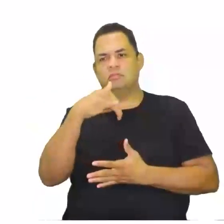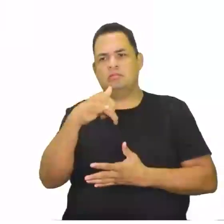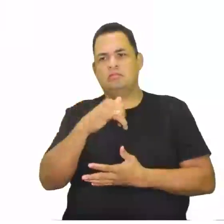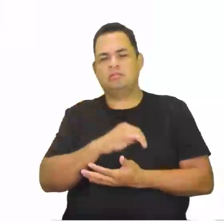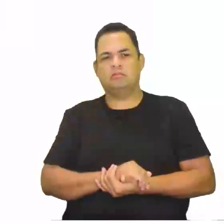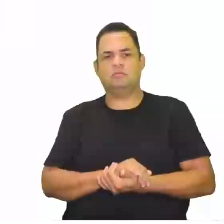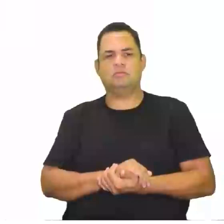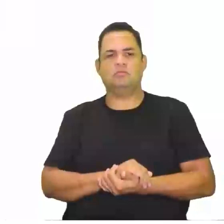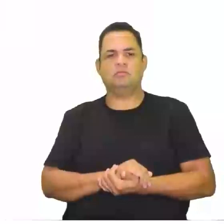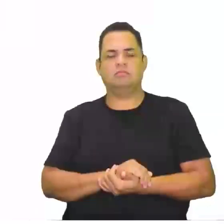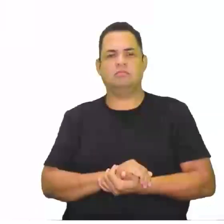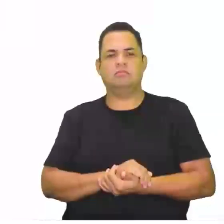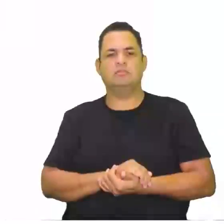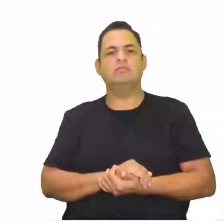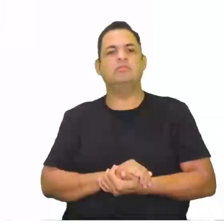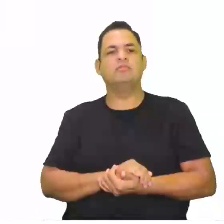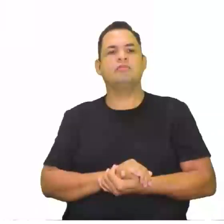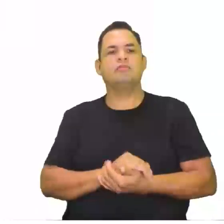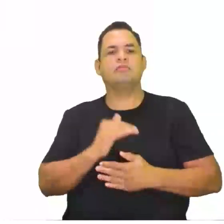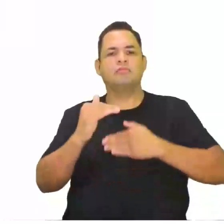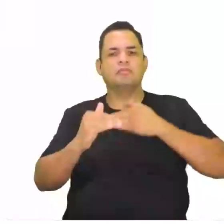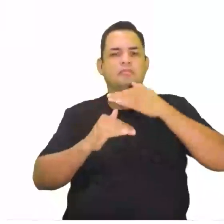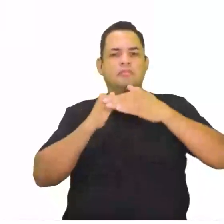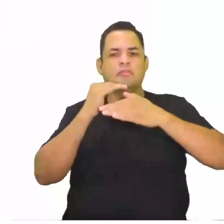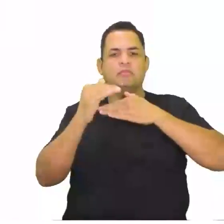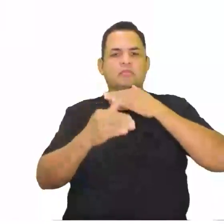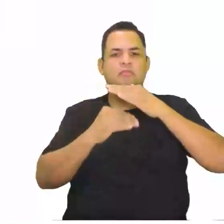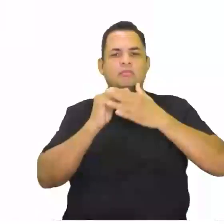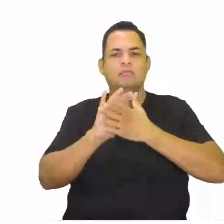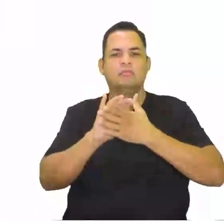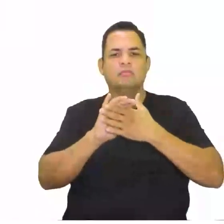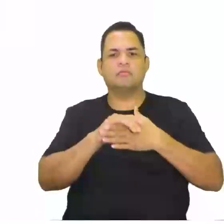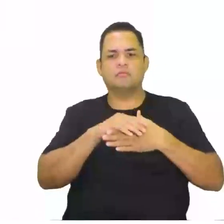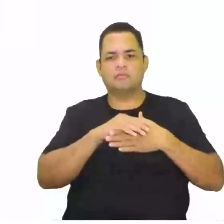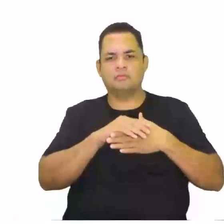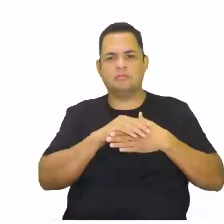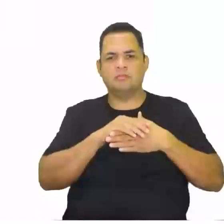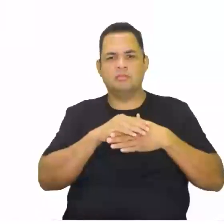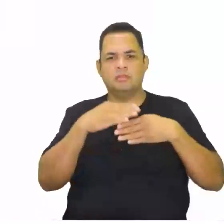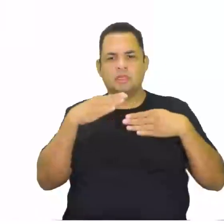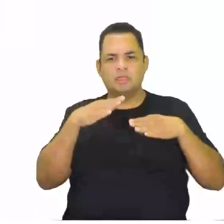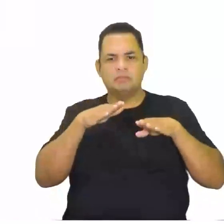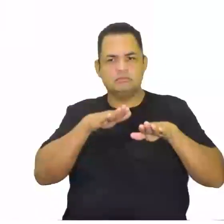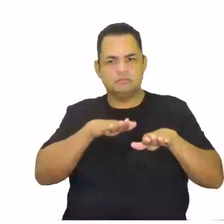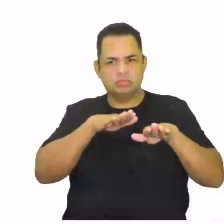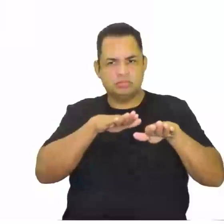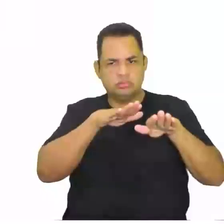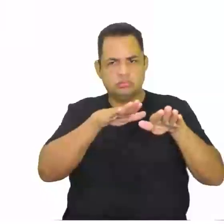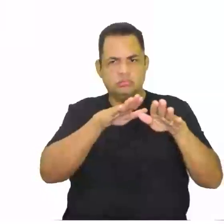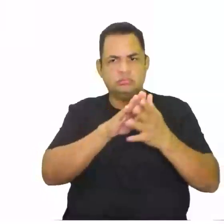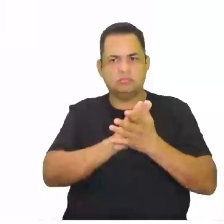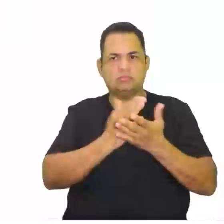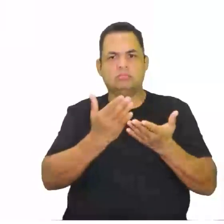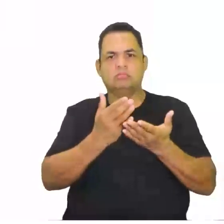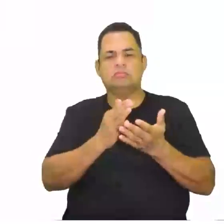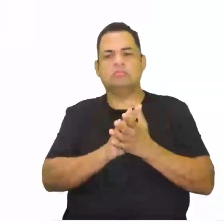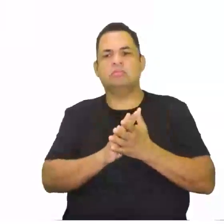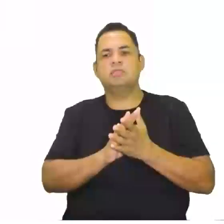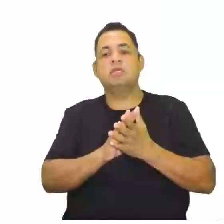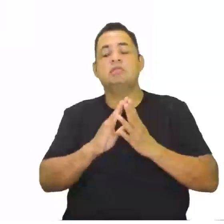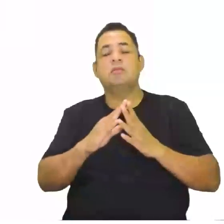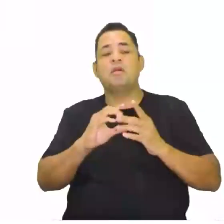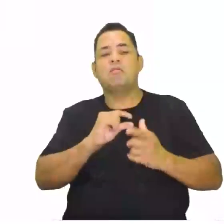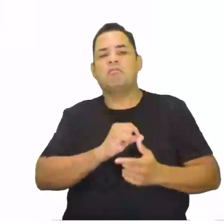energia. Letra C, ao desenvolvimento de transportes e, consequentemente, aumento